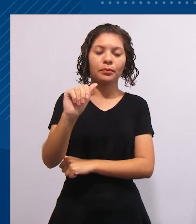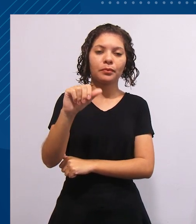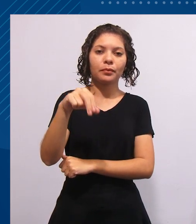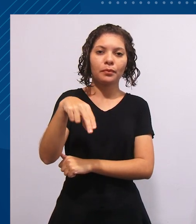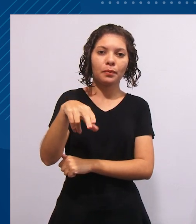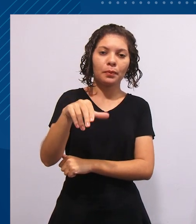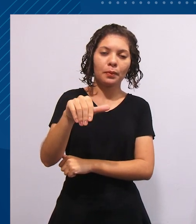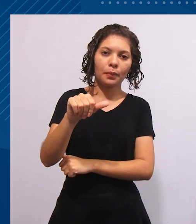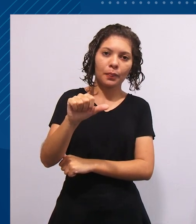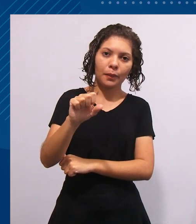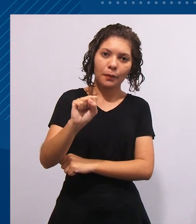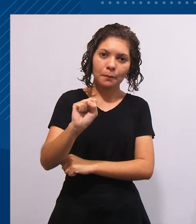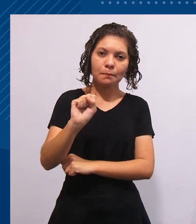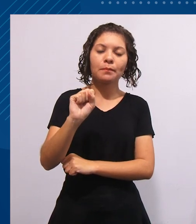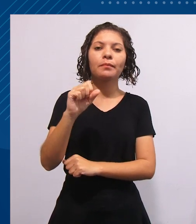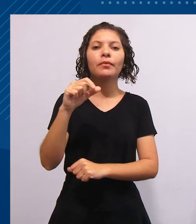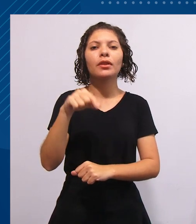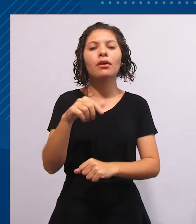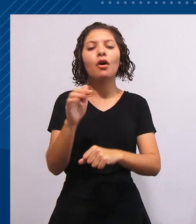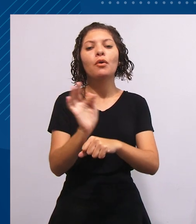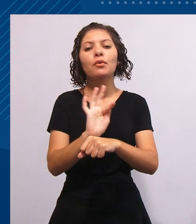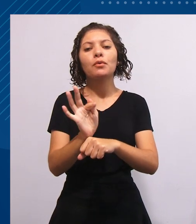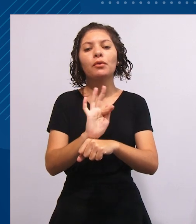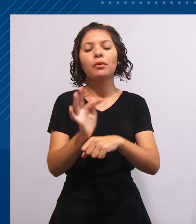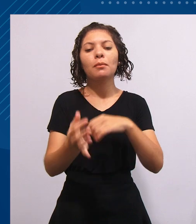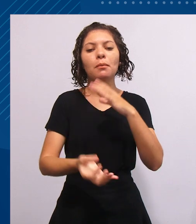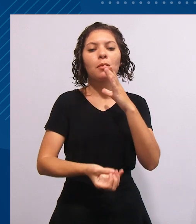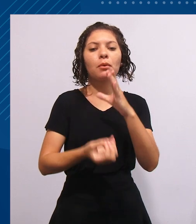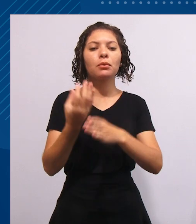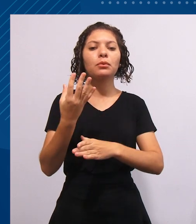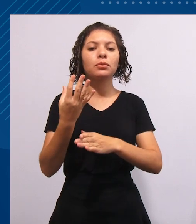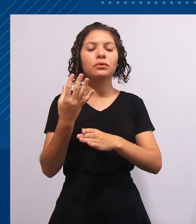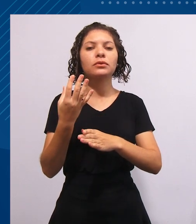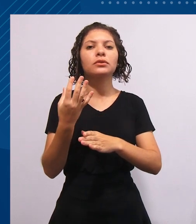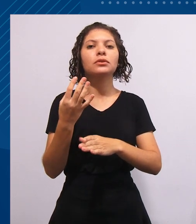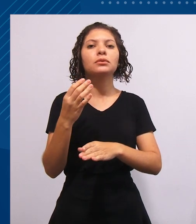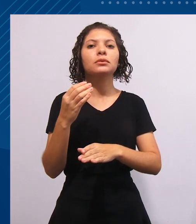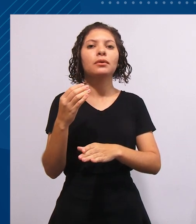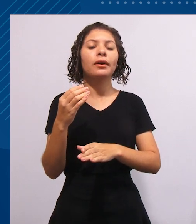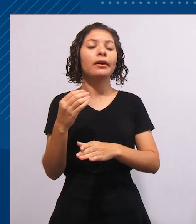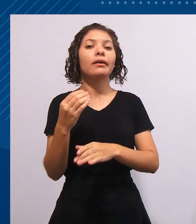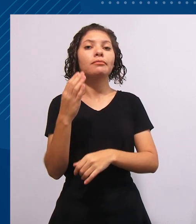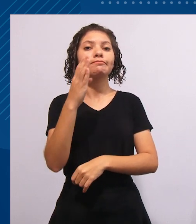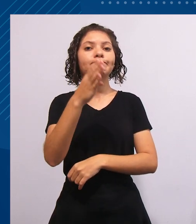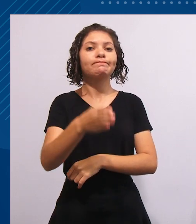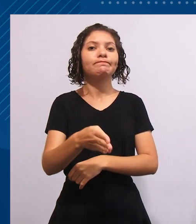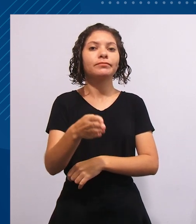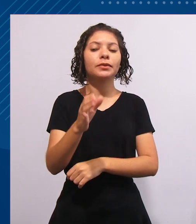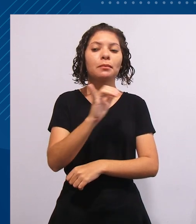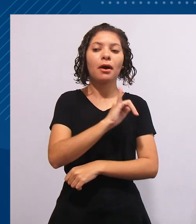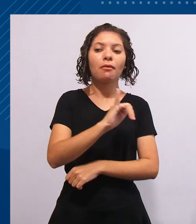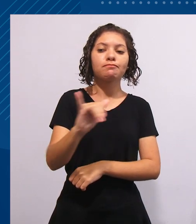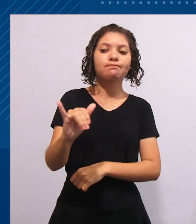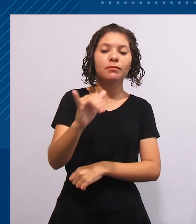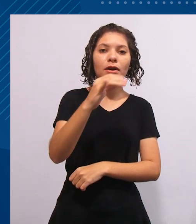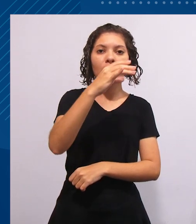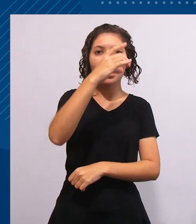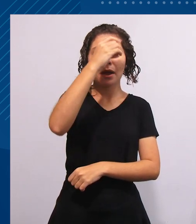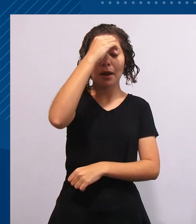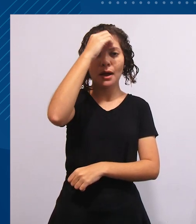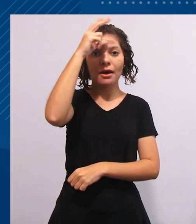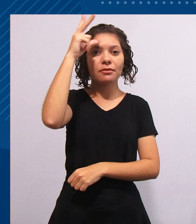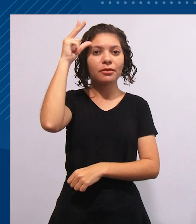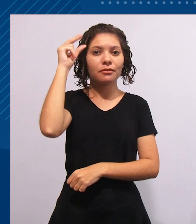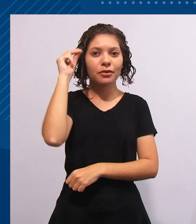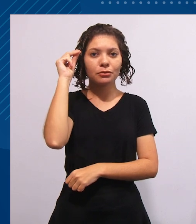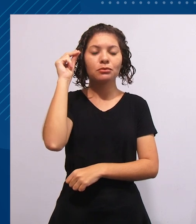foi justamente direcionado pra prefeitura digamos assim pros gestores para anci a relatar a as